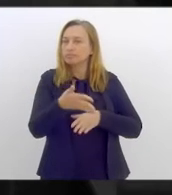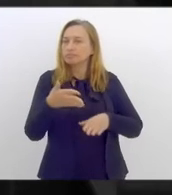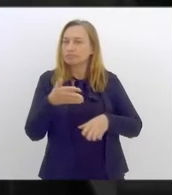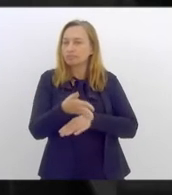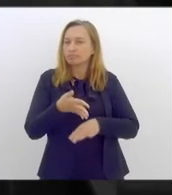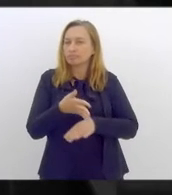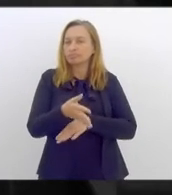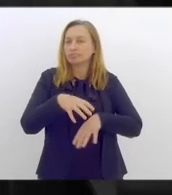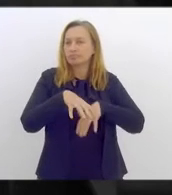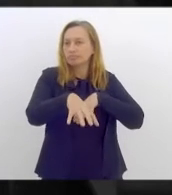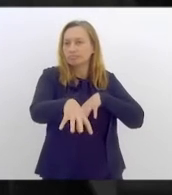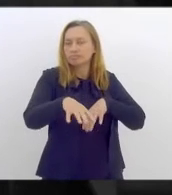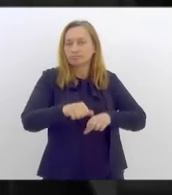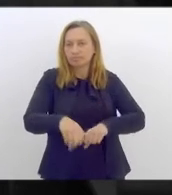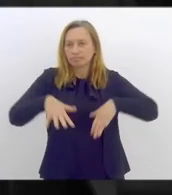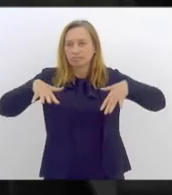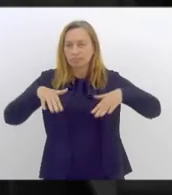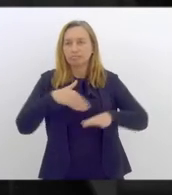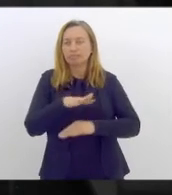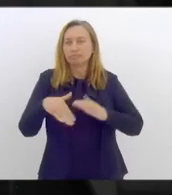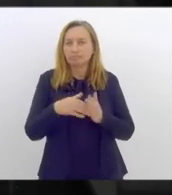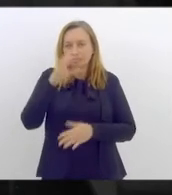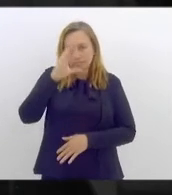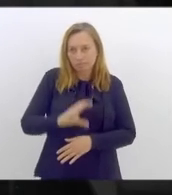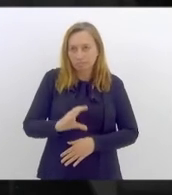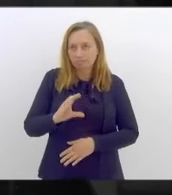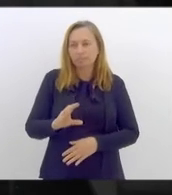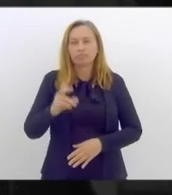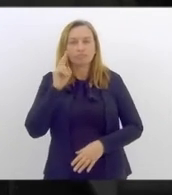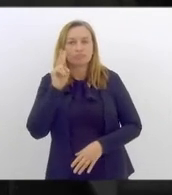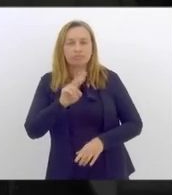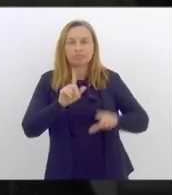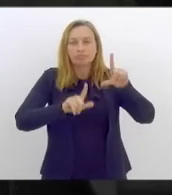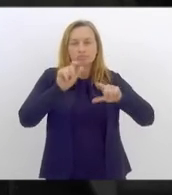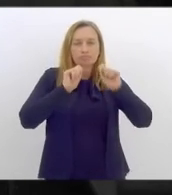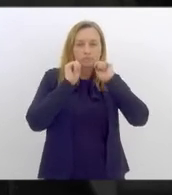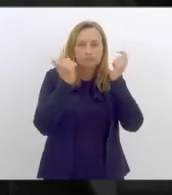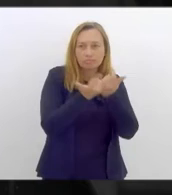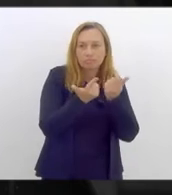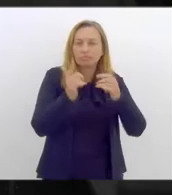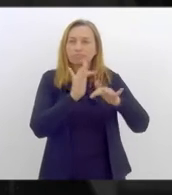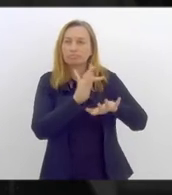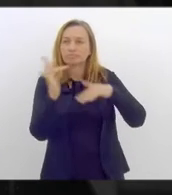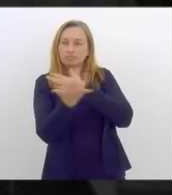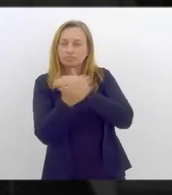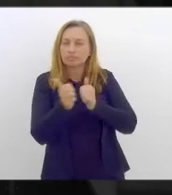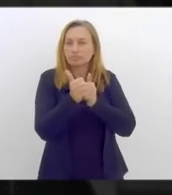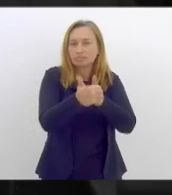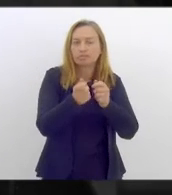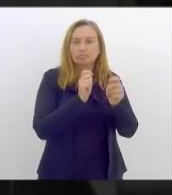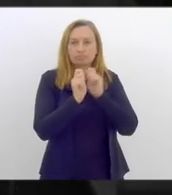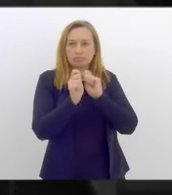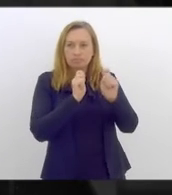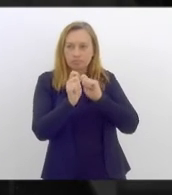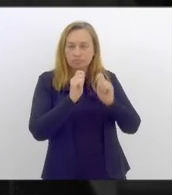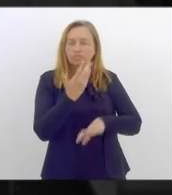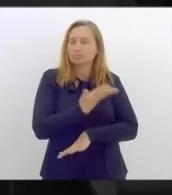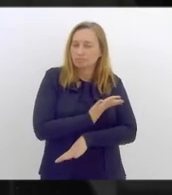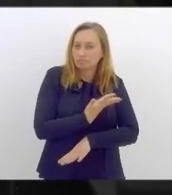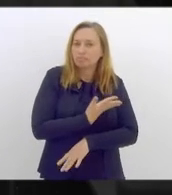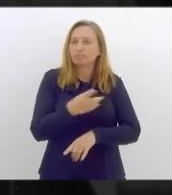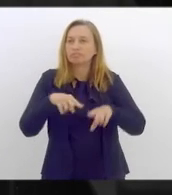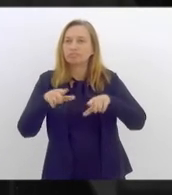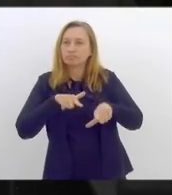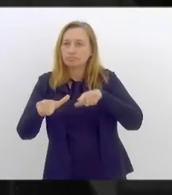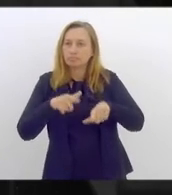cidadão cidadãos que nos assistem pela TV alerj nos seguem pelas redes sociais imprensa colega de trabalho